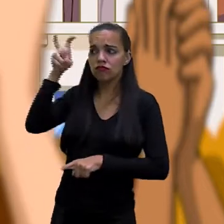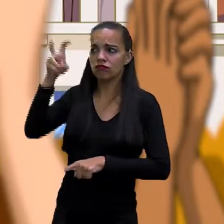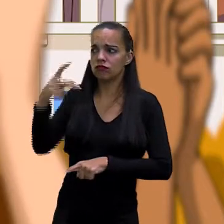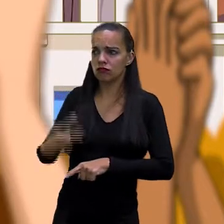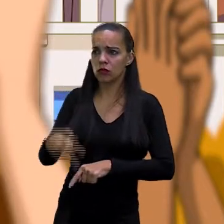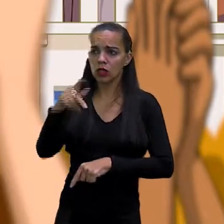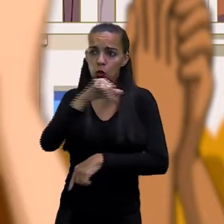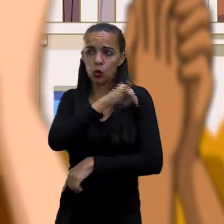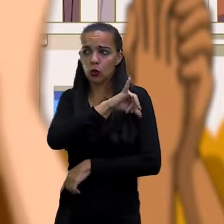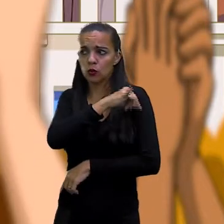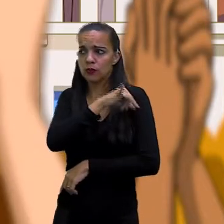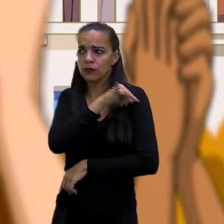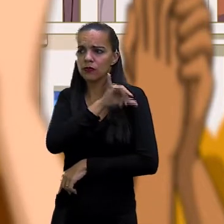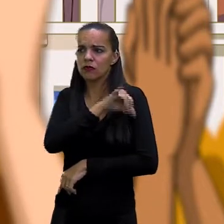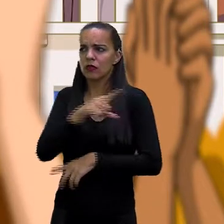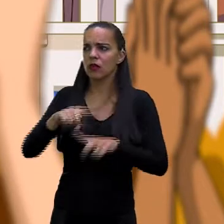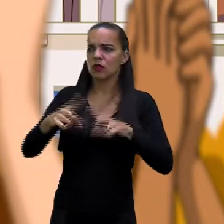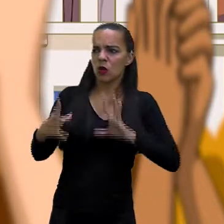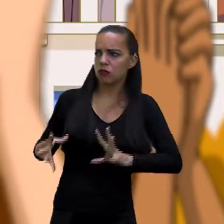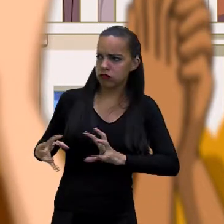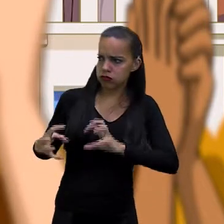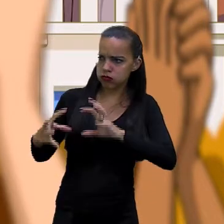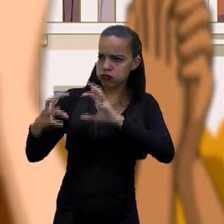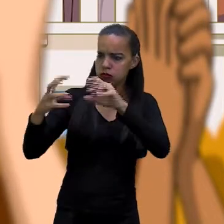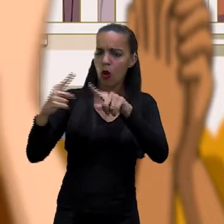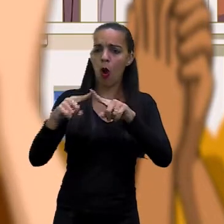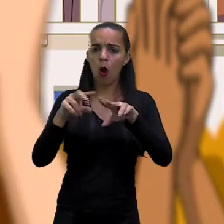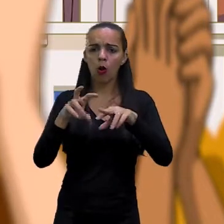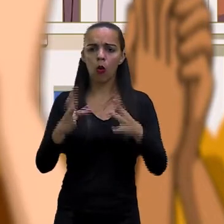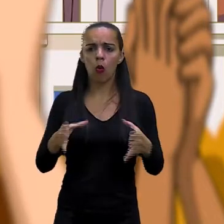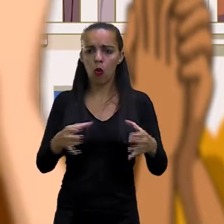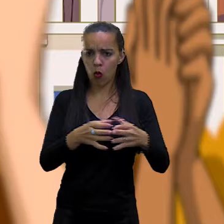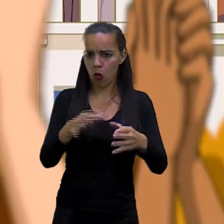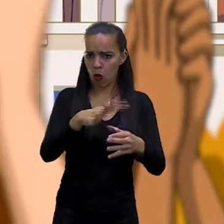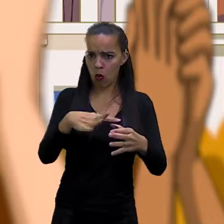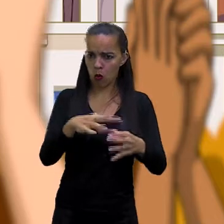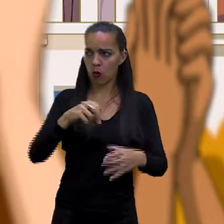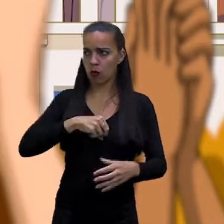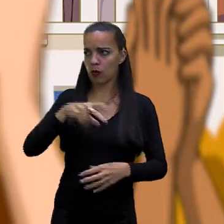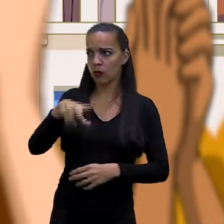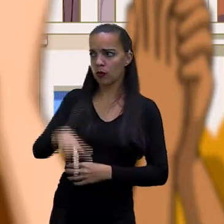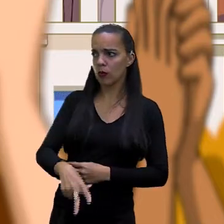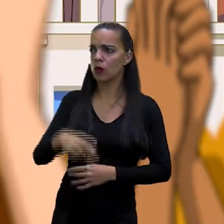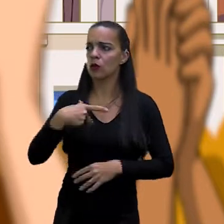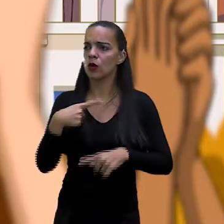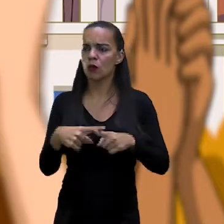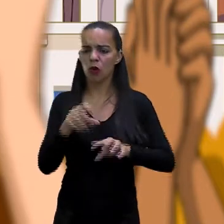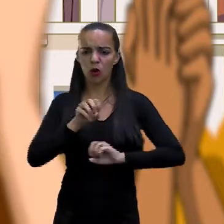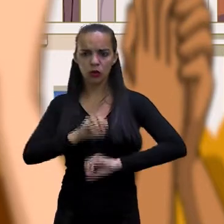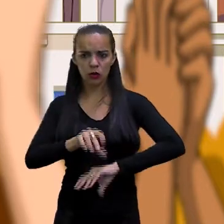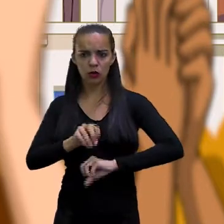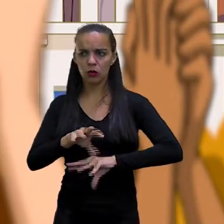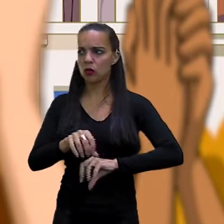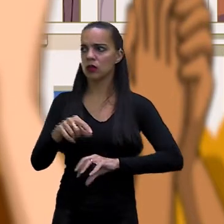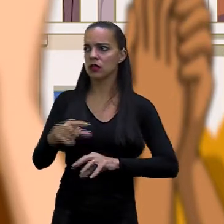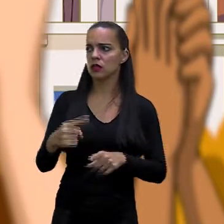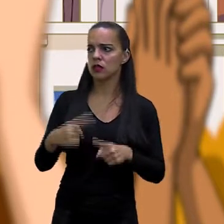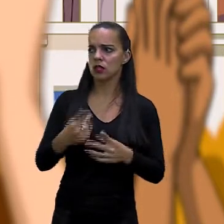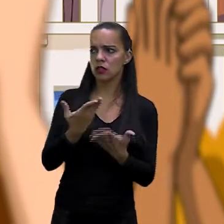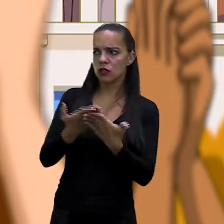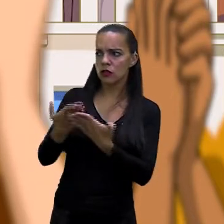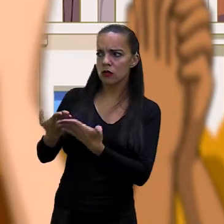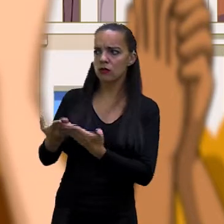Rio de Janeiro para abrigar a corte portuguesa, como a criação de instituições de ensino, que são